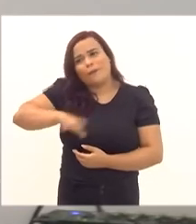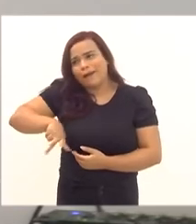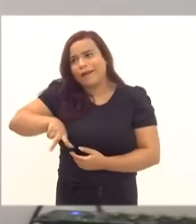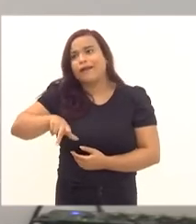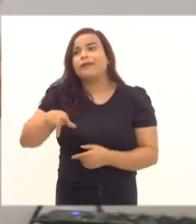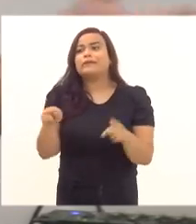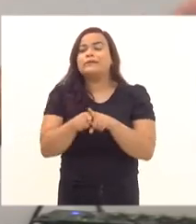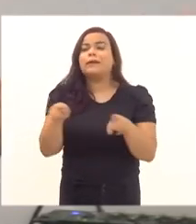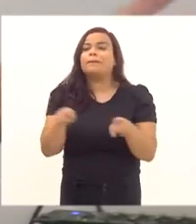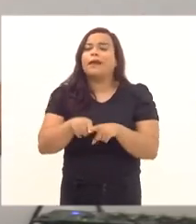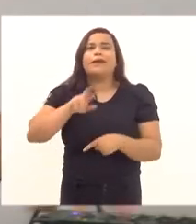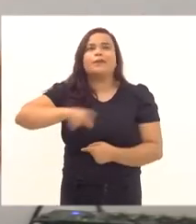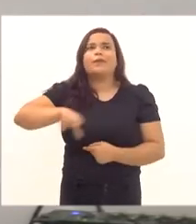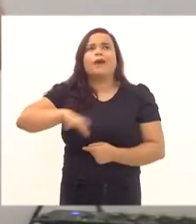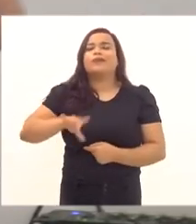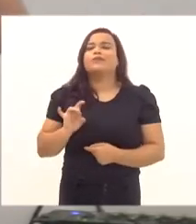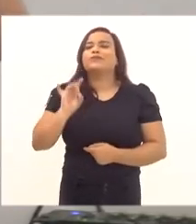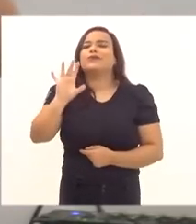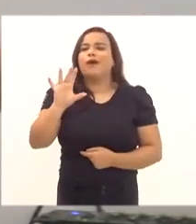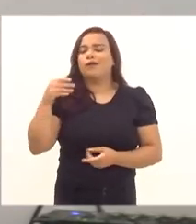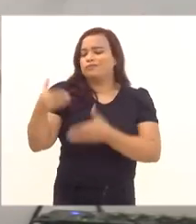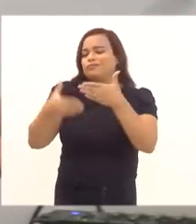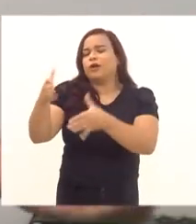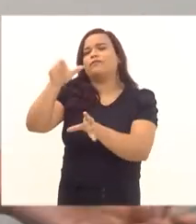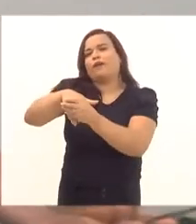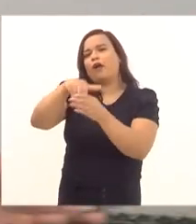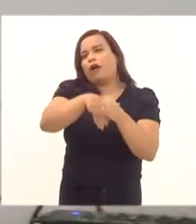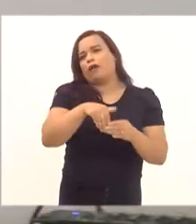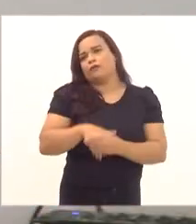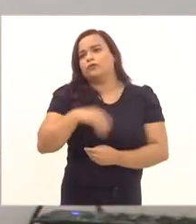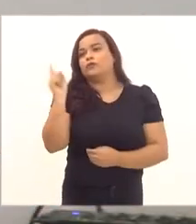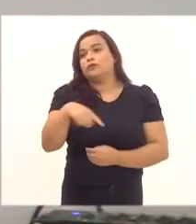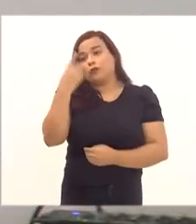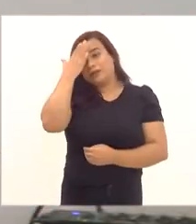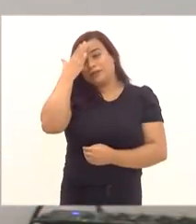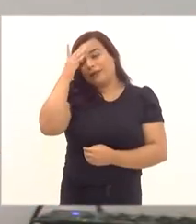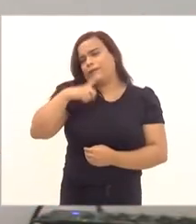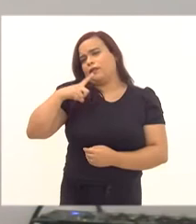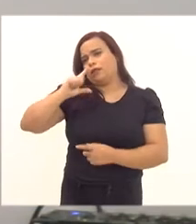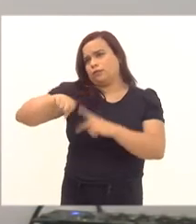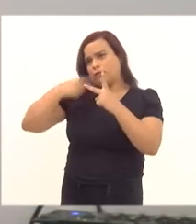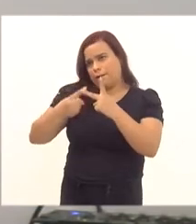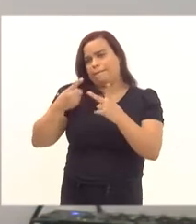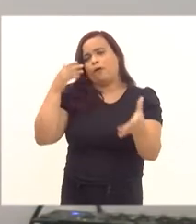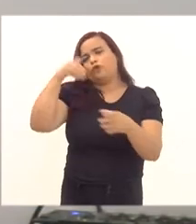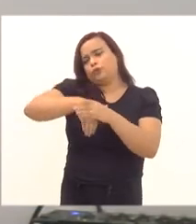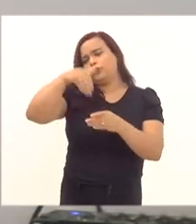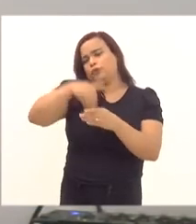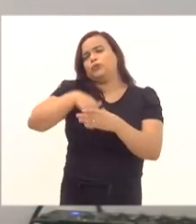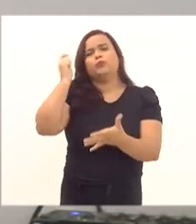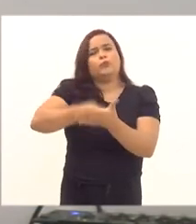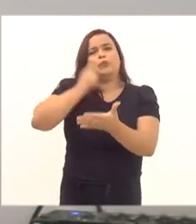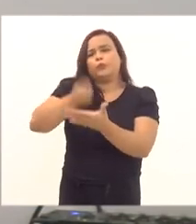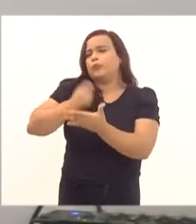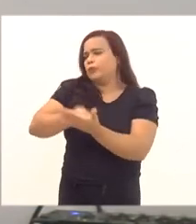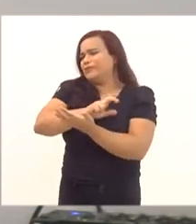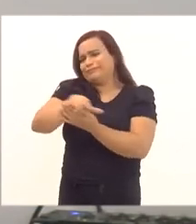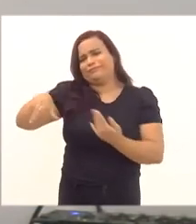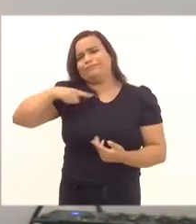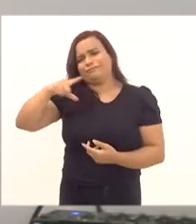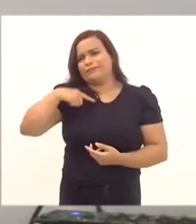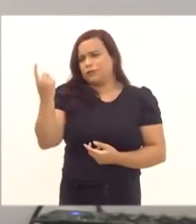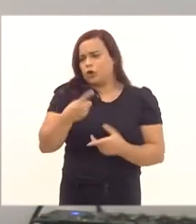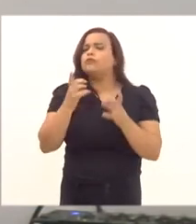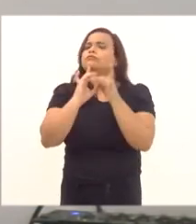apenas por exemplo com processo eleitoral a veremos depois de ter muitas lutas e nós estamos disposto a fazer dispostas a